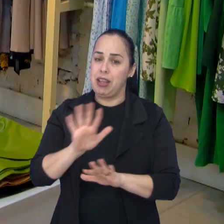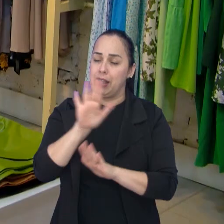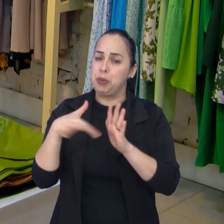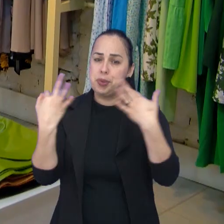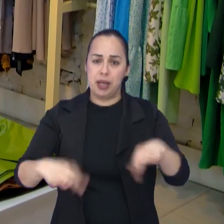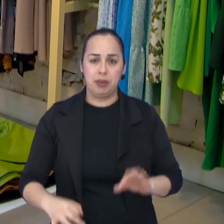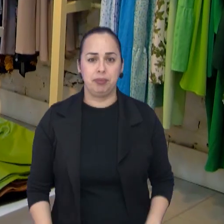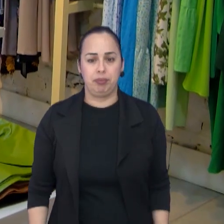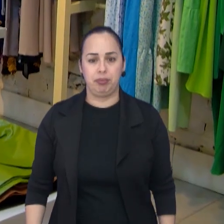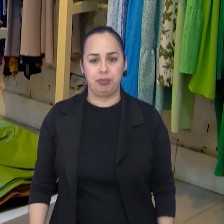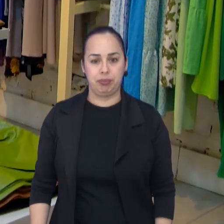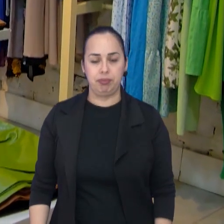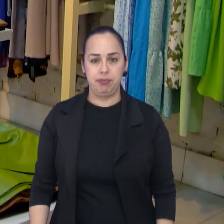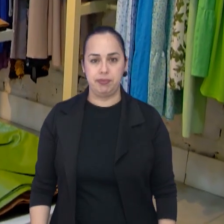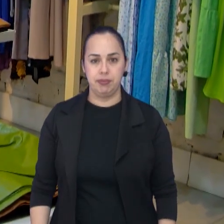certo.